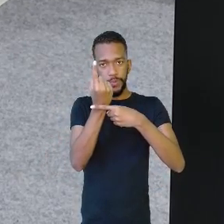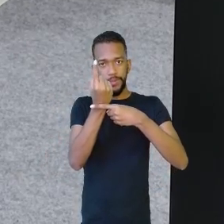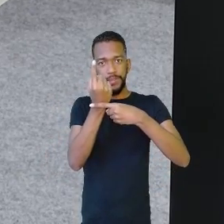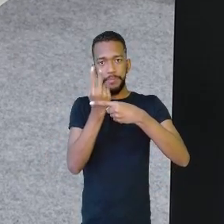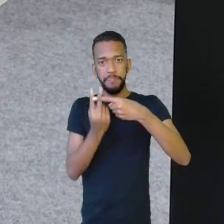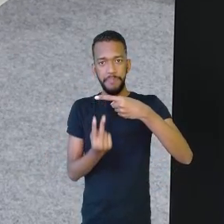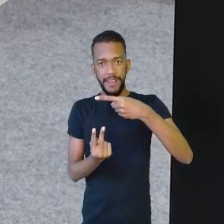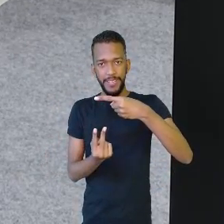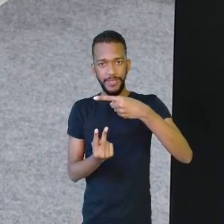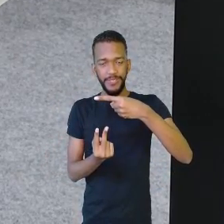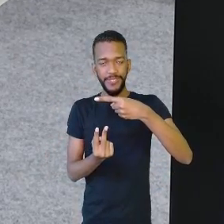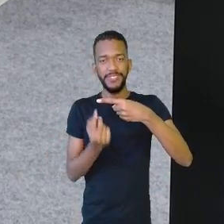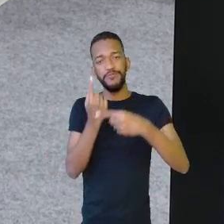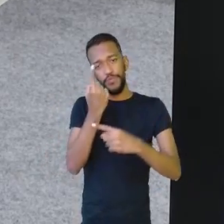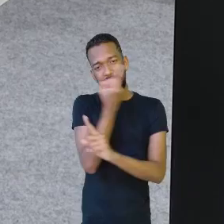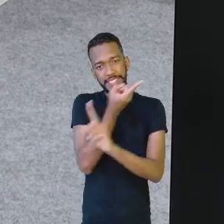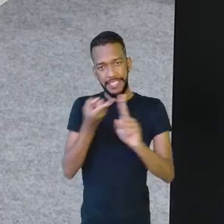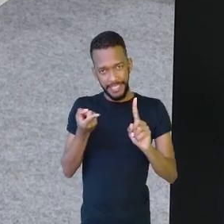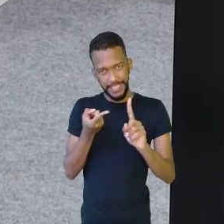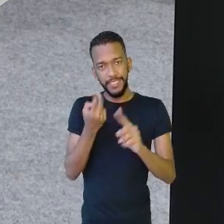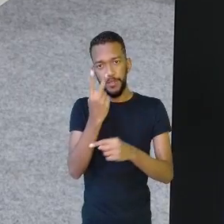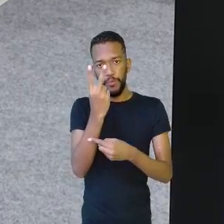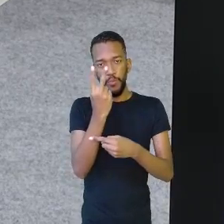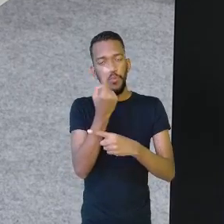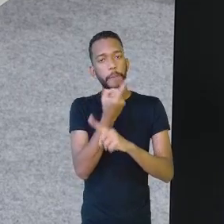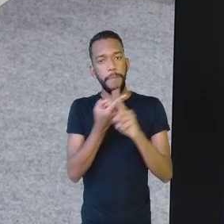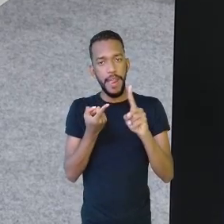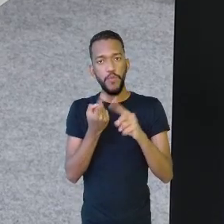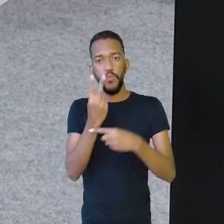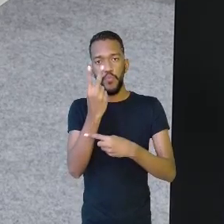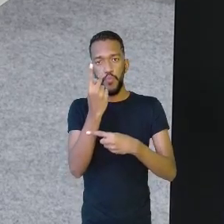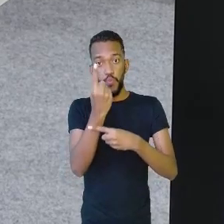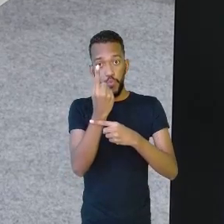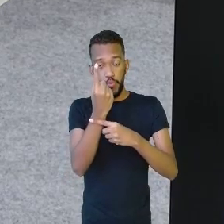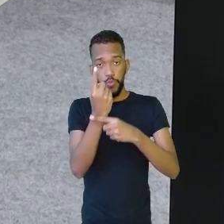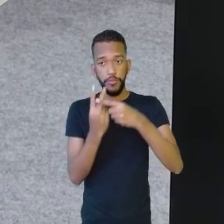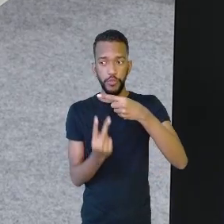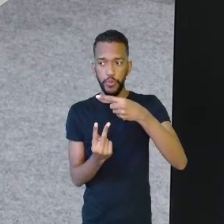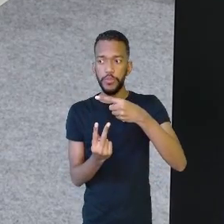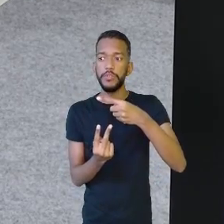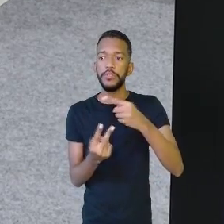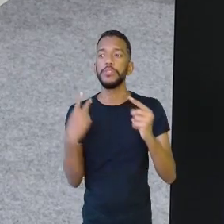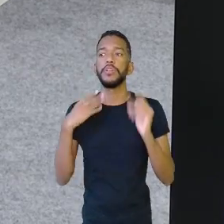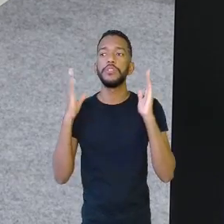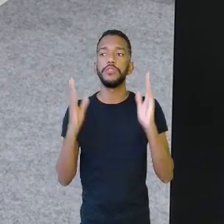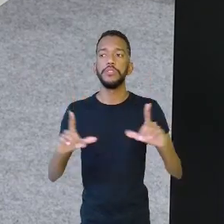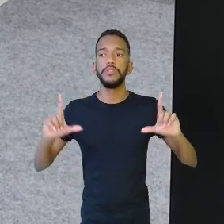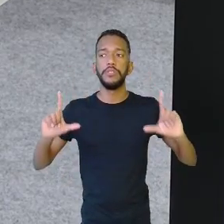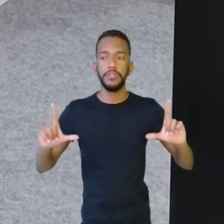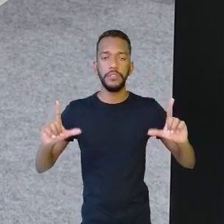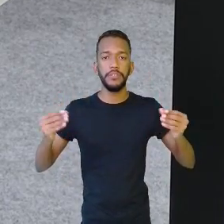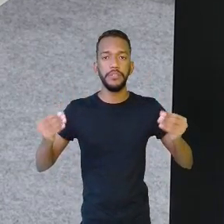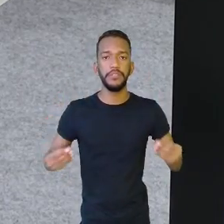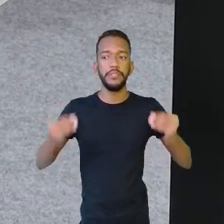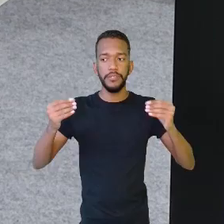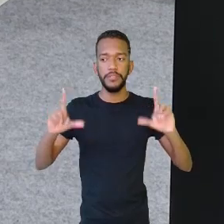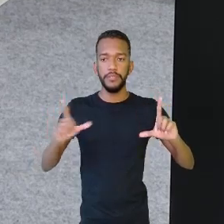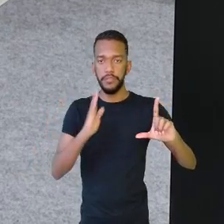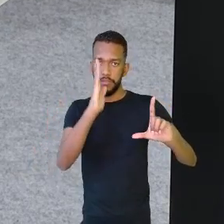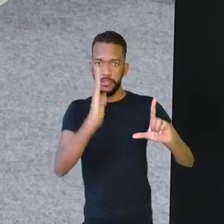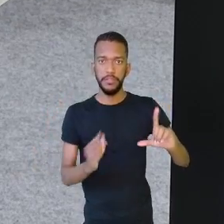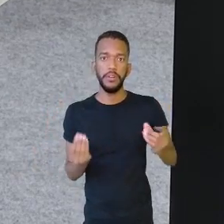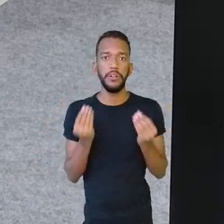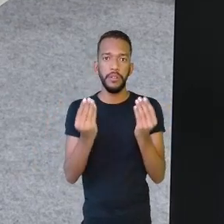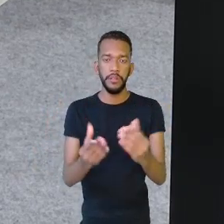1 meio, ou seja, eu dei a metade da barra para alguém.